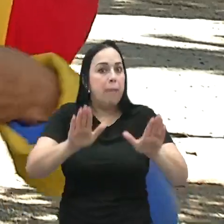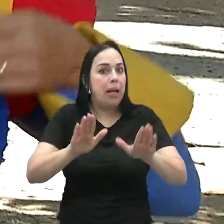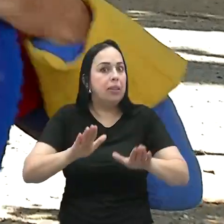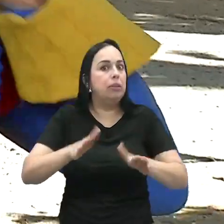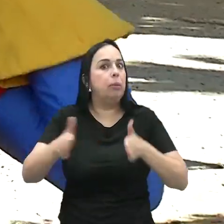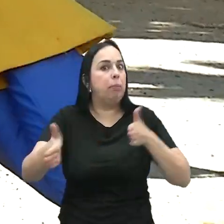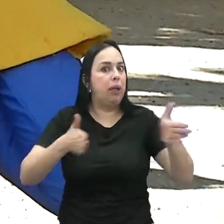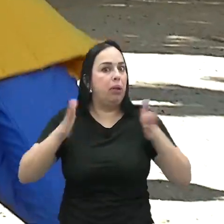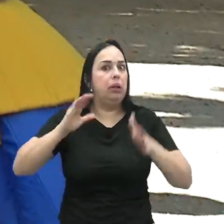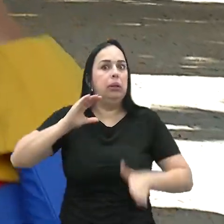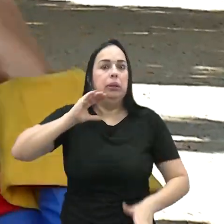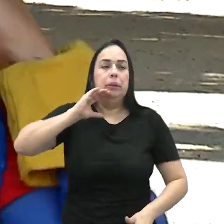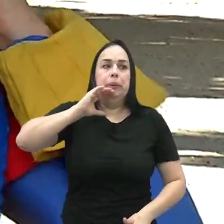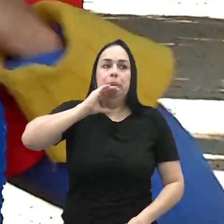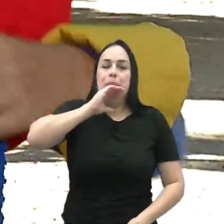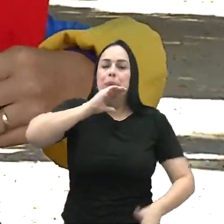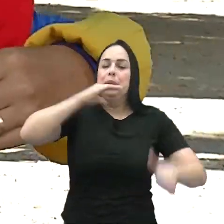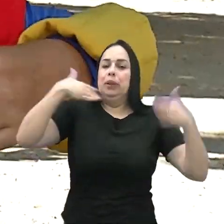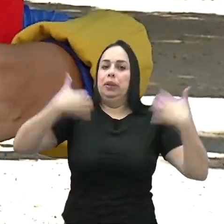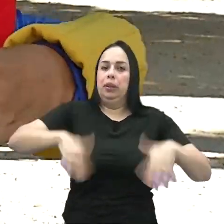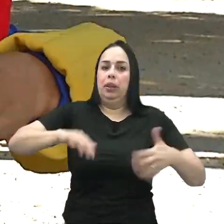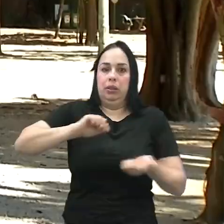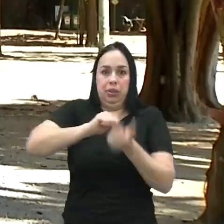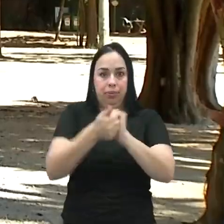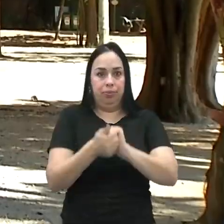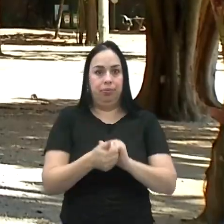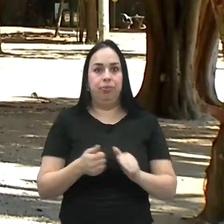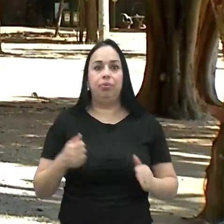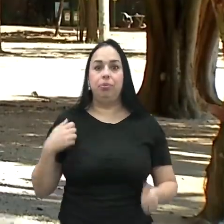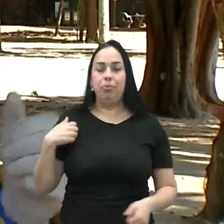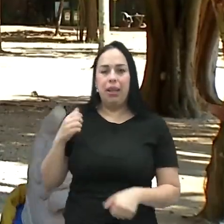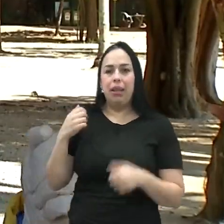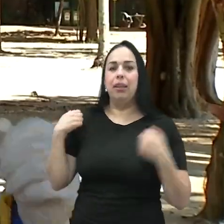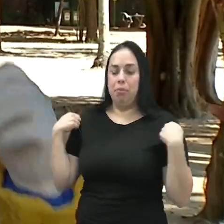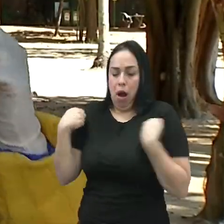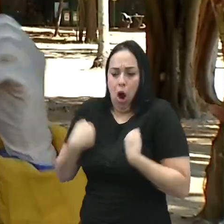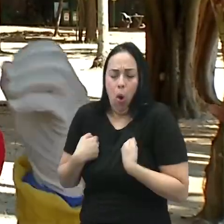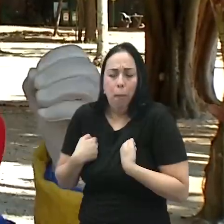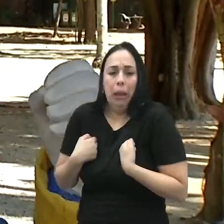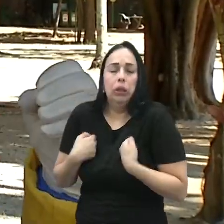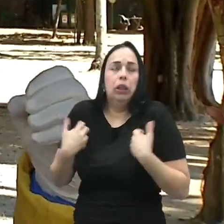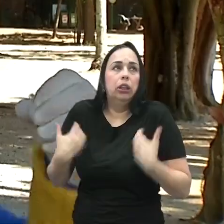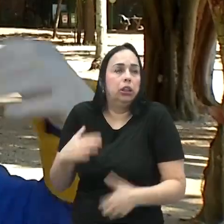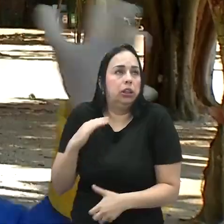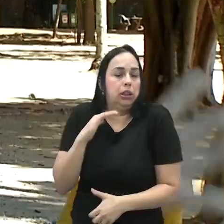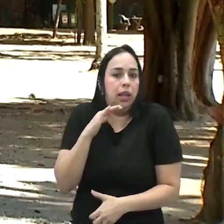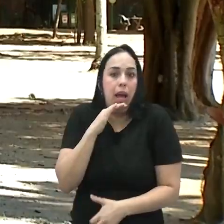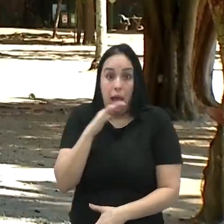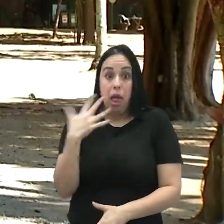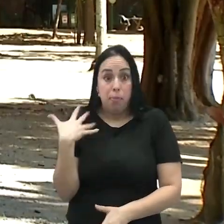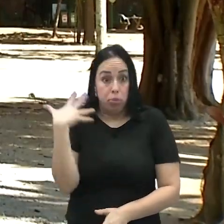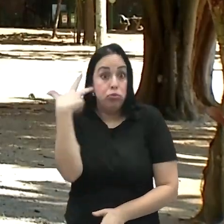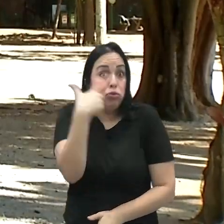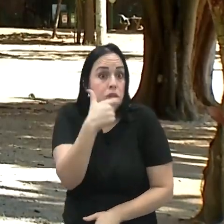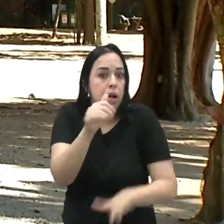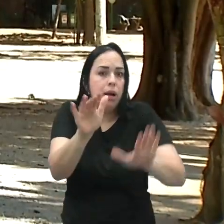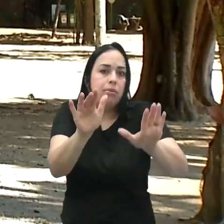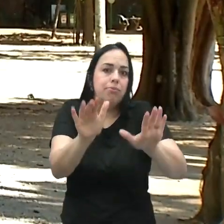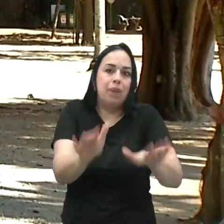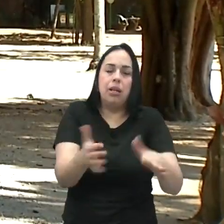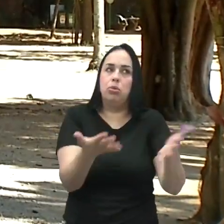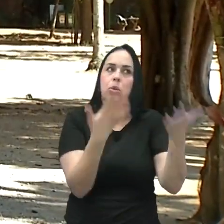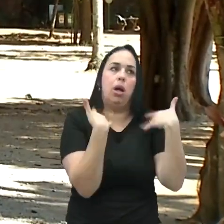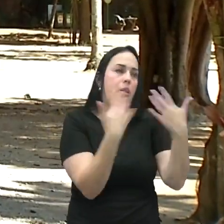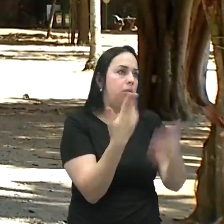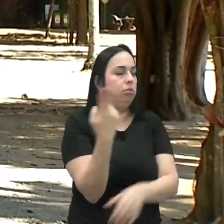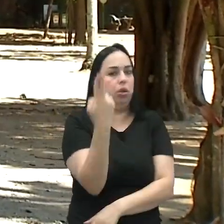os dias quentes exigiram adaptações. Tem uma roupa que a gente fez que é muito quente, é muito mais bonita que essa até. Só